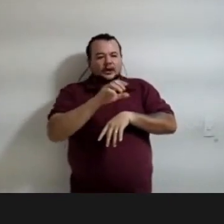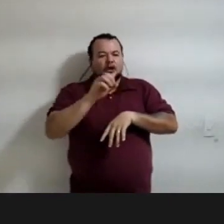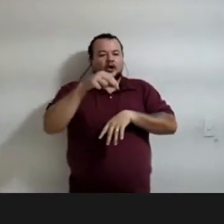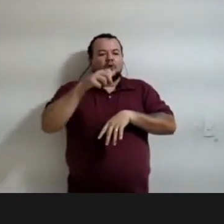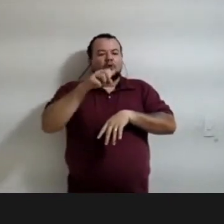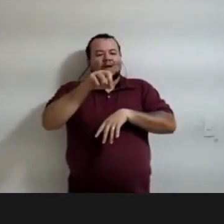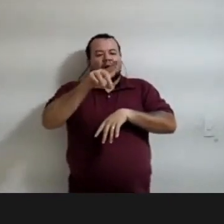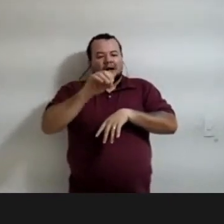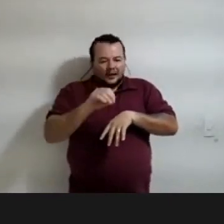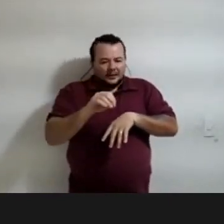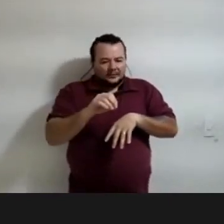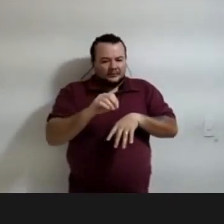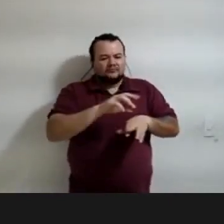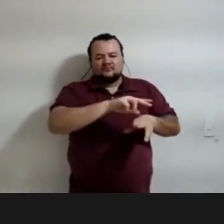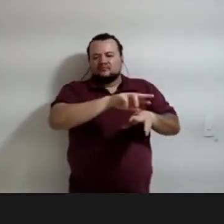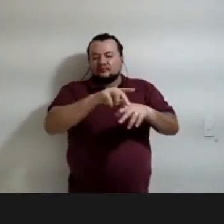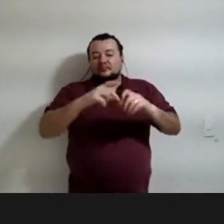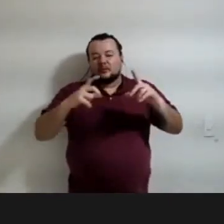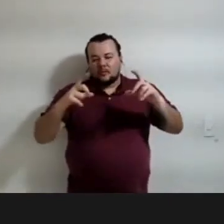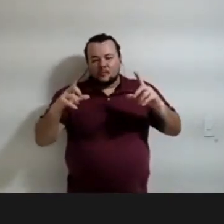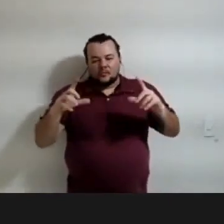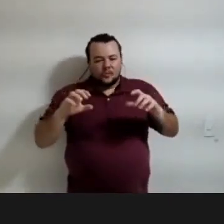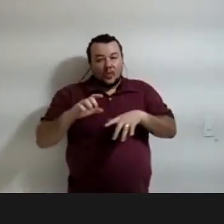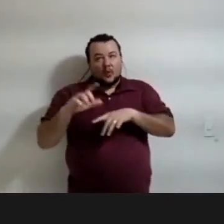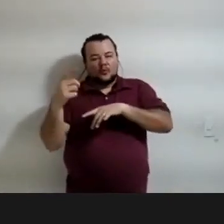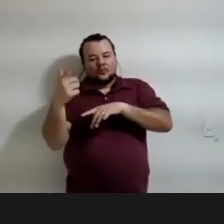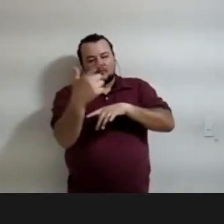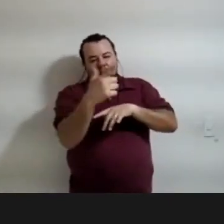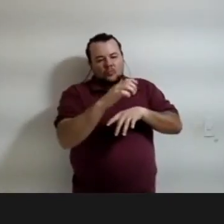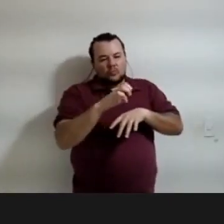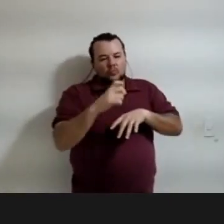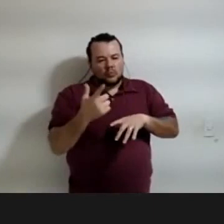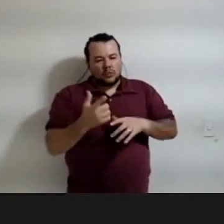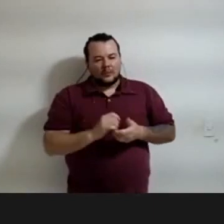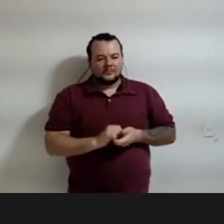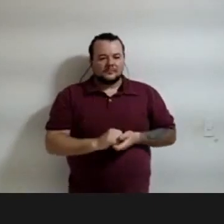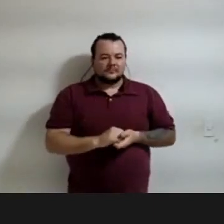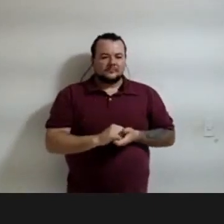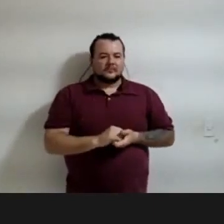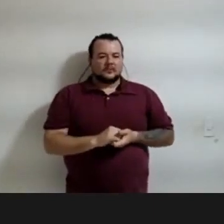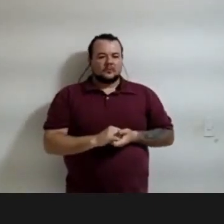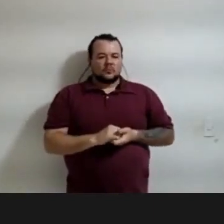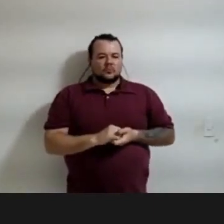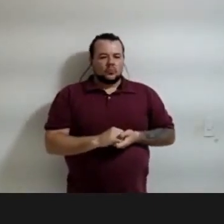e Tiago Freitas, além, claro, dos clássicos